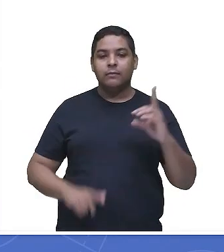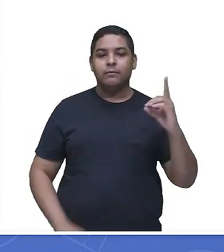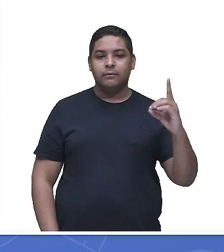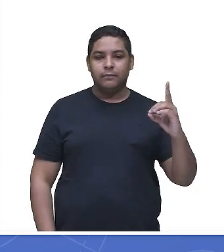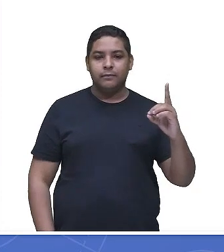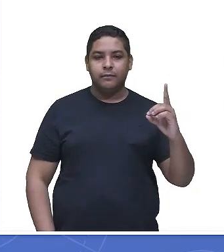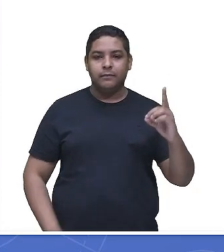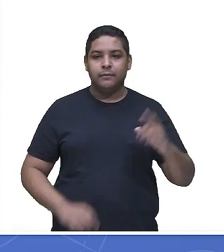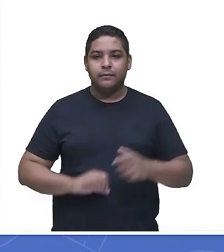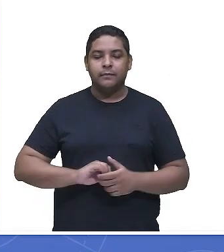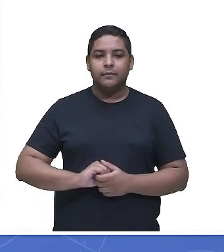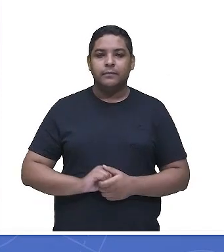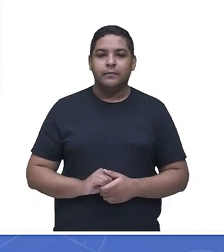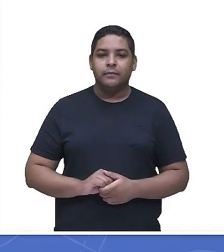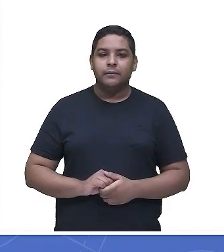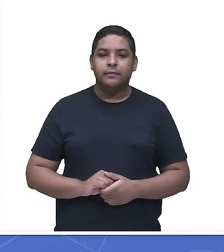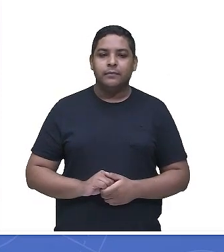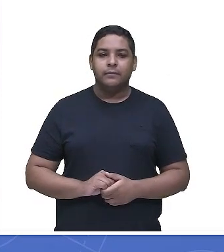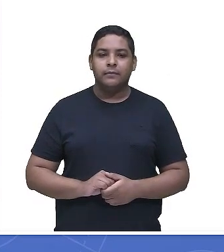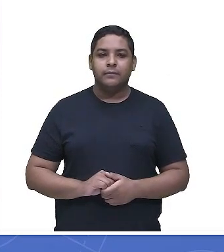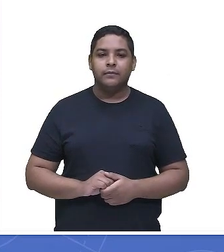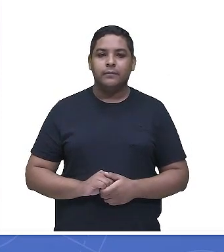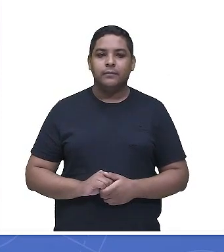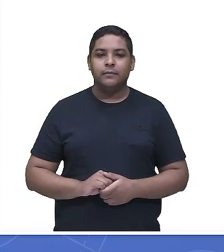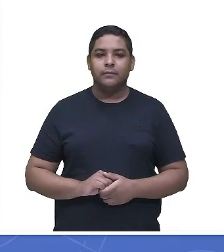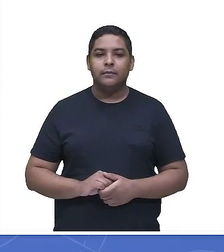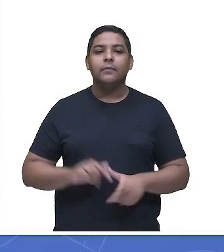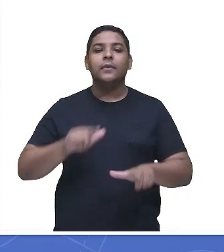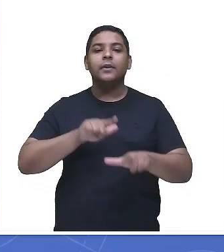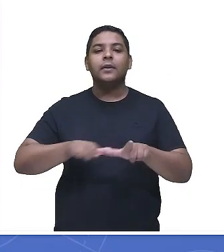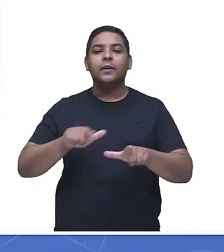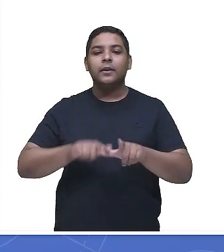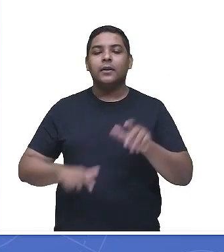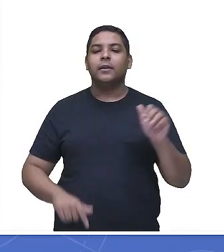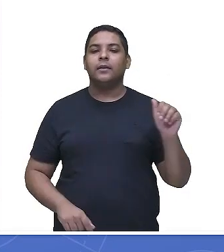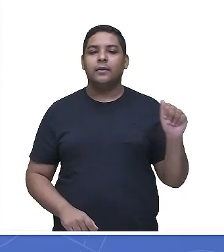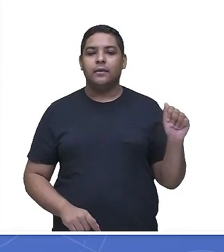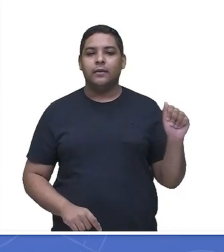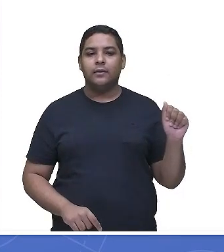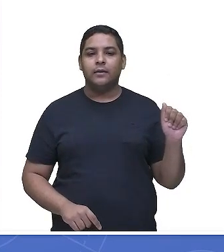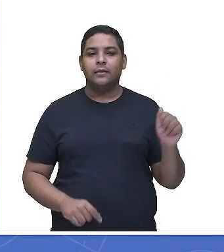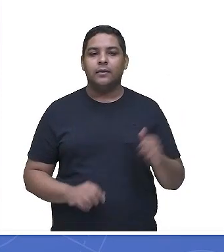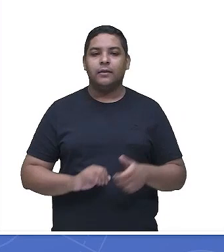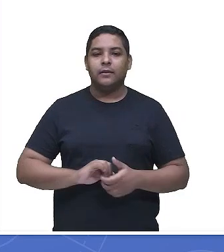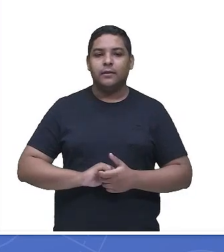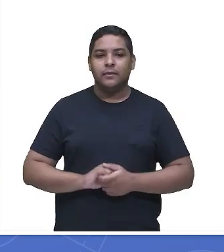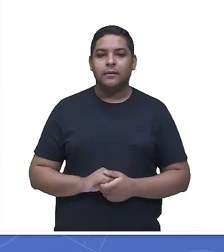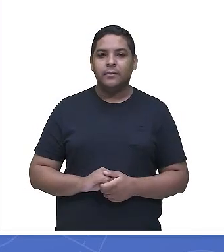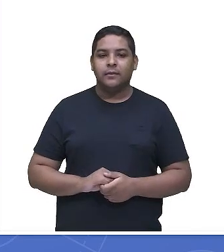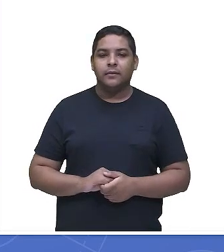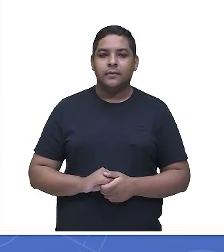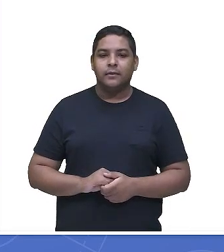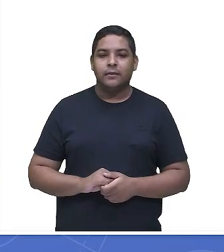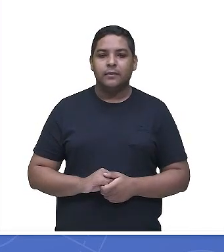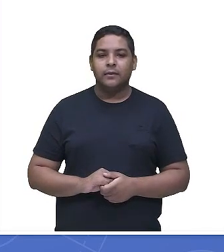Será, Joyce? A Isabelle Góes disse, letra A, professora, irritabilidade. Quem mais?